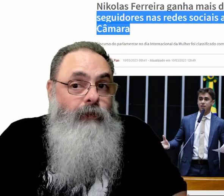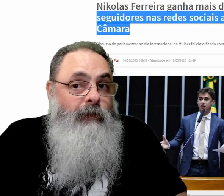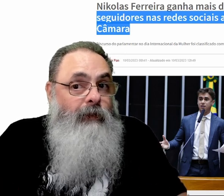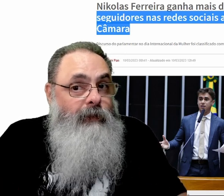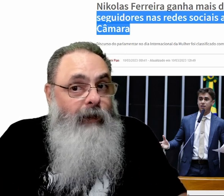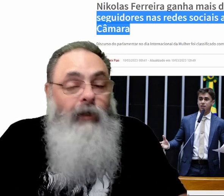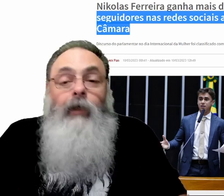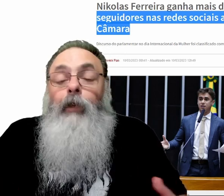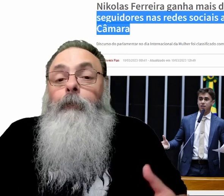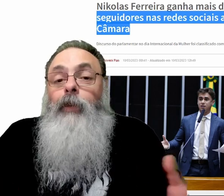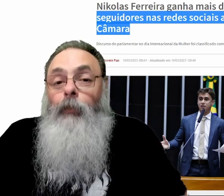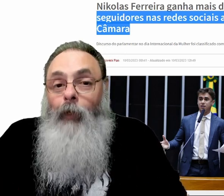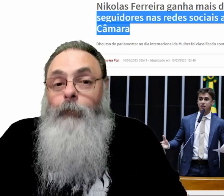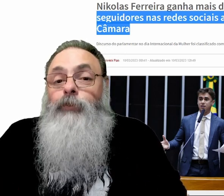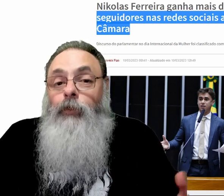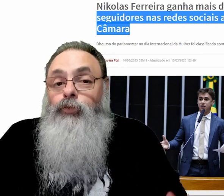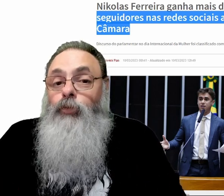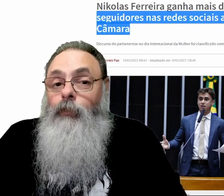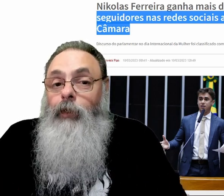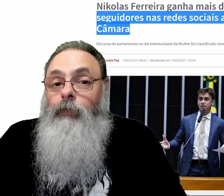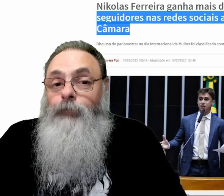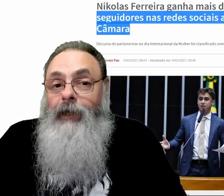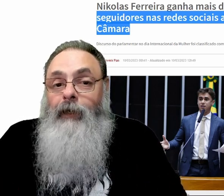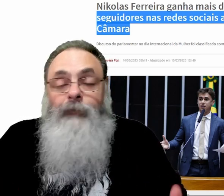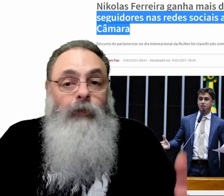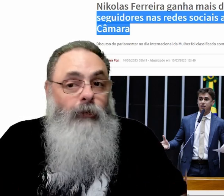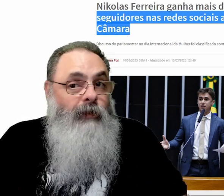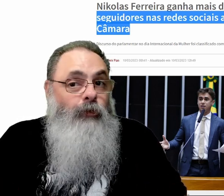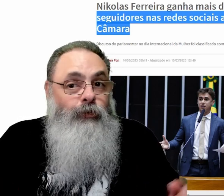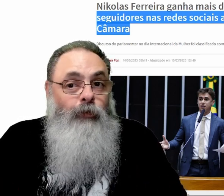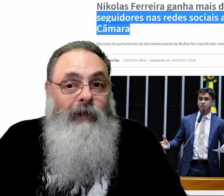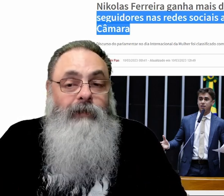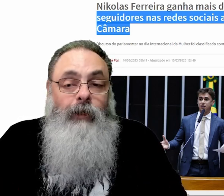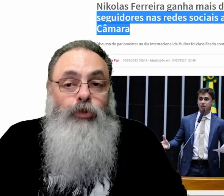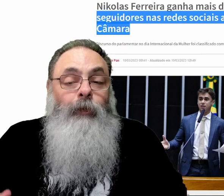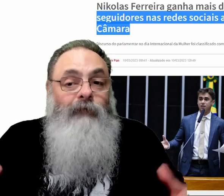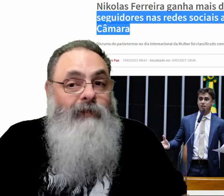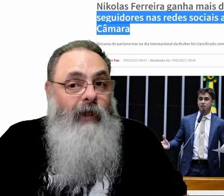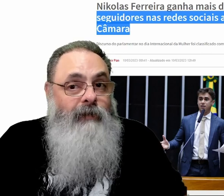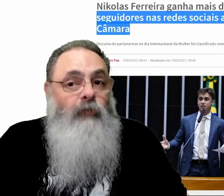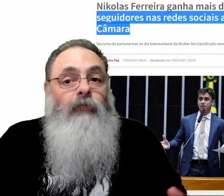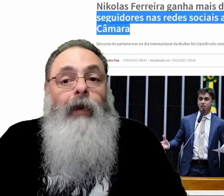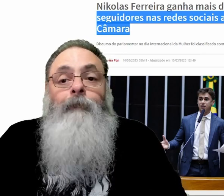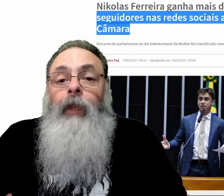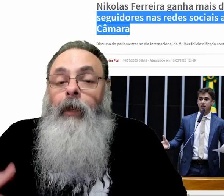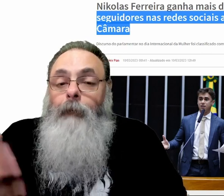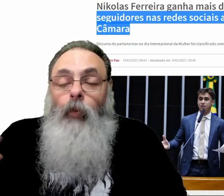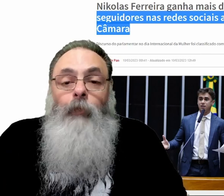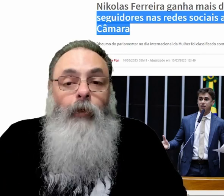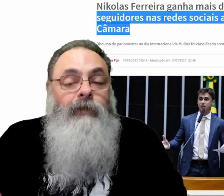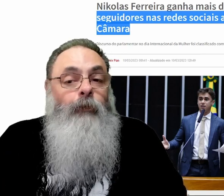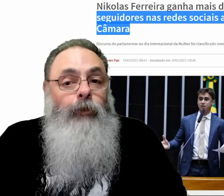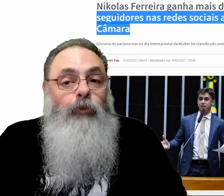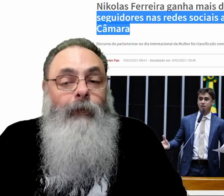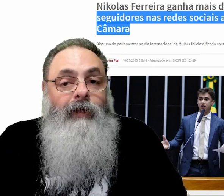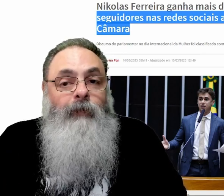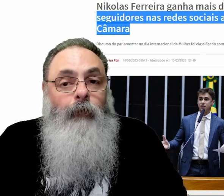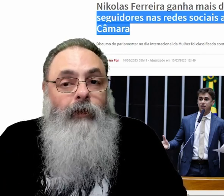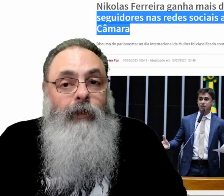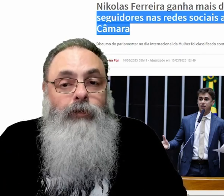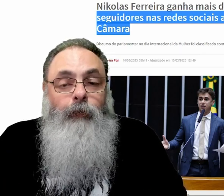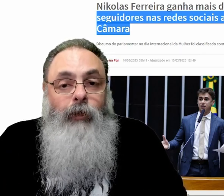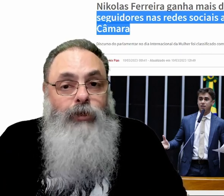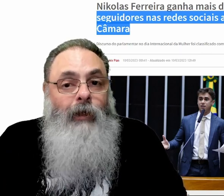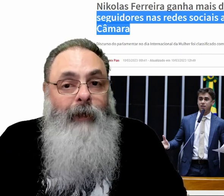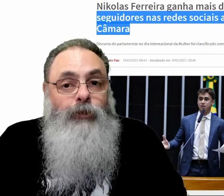o cartão de visitas dele bem ou mal o pessoal ajudou o Nicolas pra caramba o Nicolas continuar Nesse Ritmo aí vai se caçar para alguma coisa muito mais